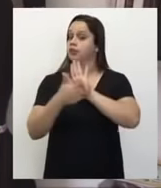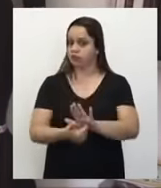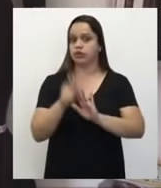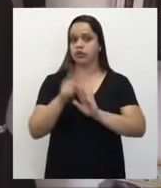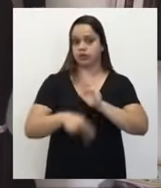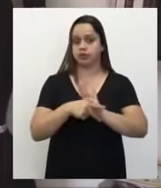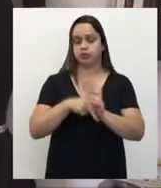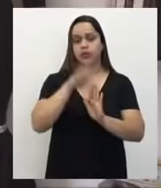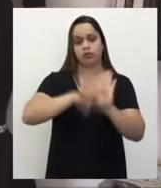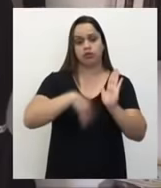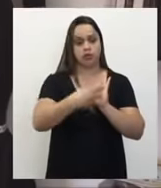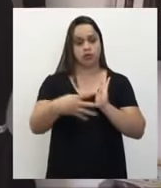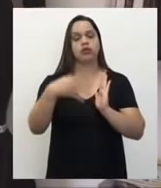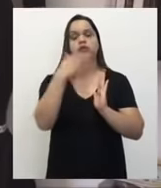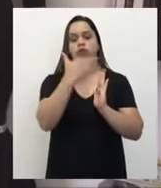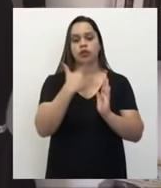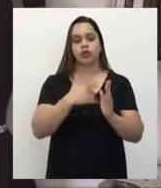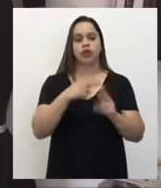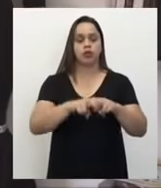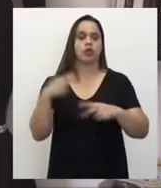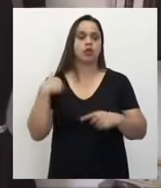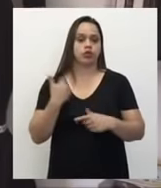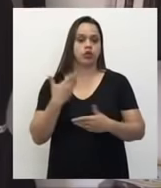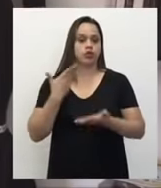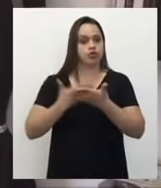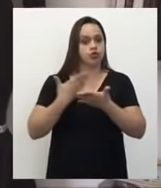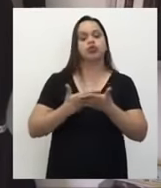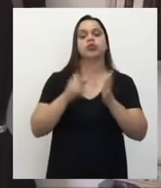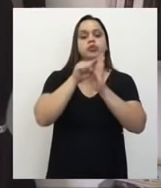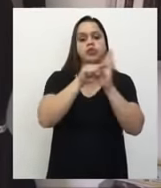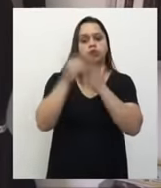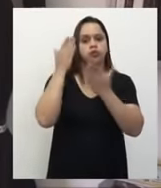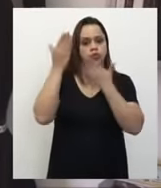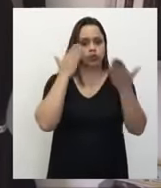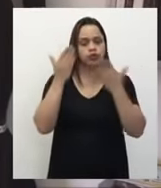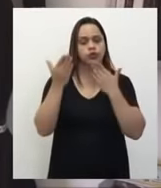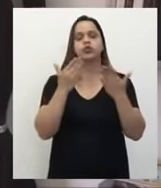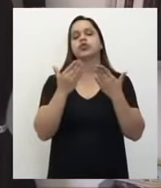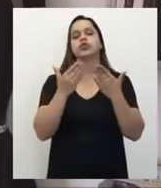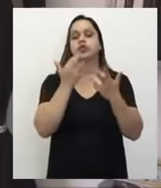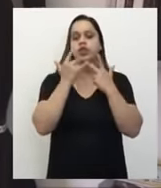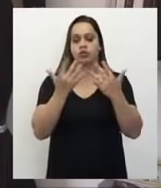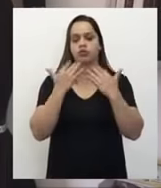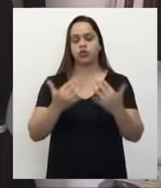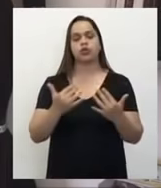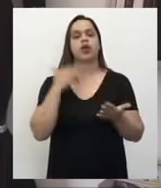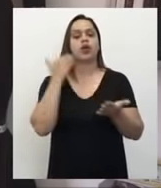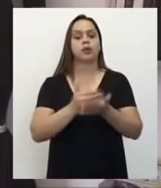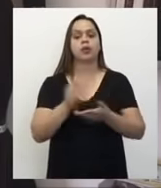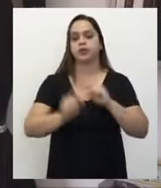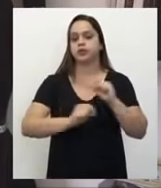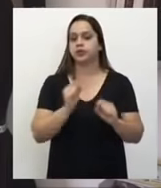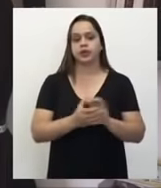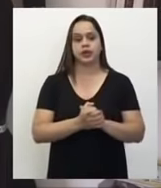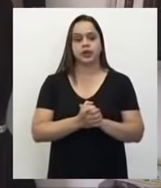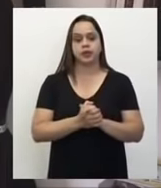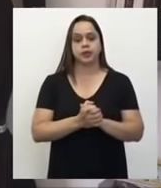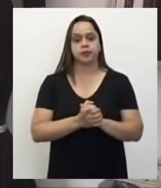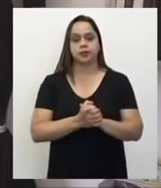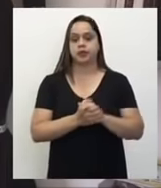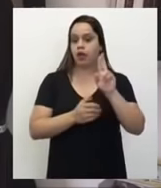Como eu sou estudante, né, da psicologia das cores, eu desenvolvo pesquisa em cima disso. Então a gente começa a